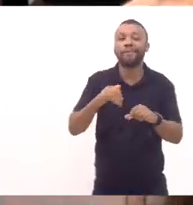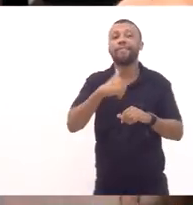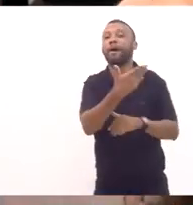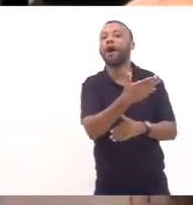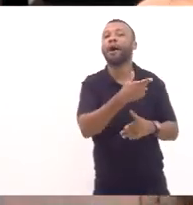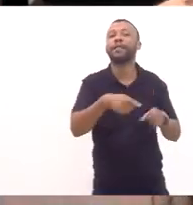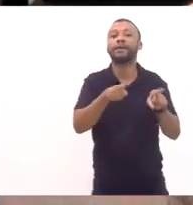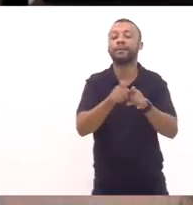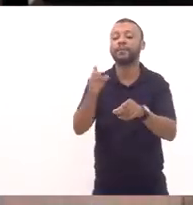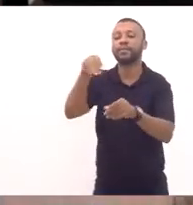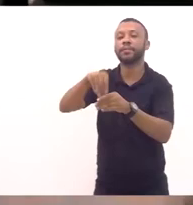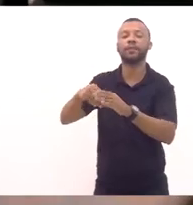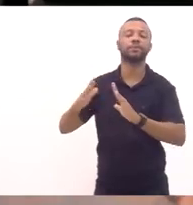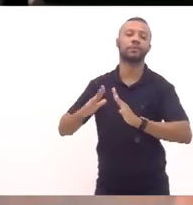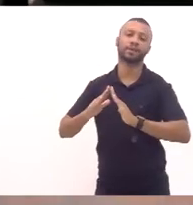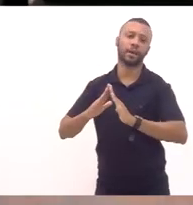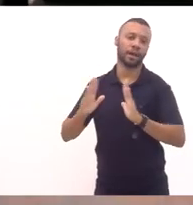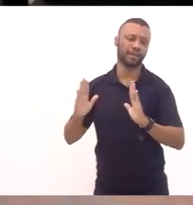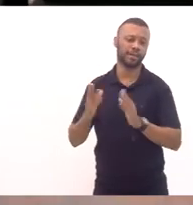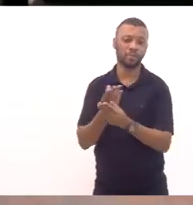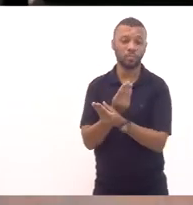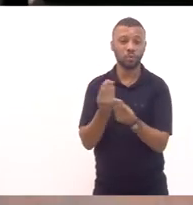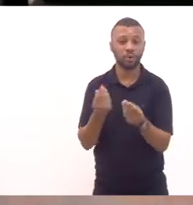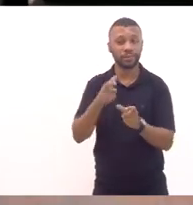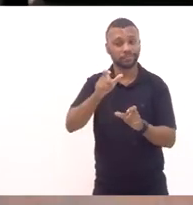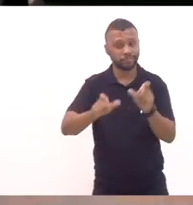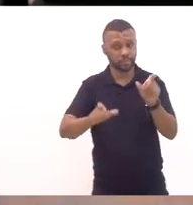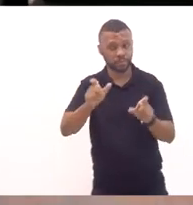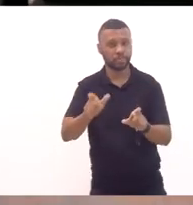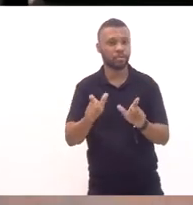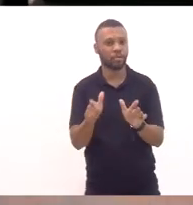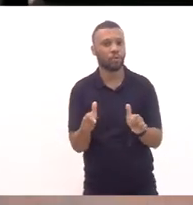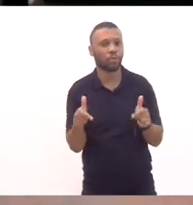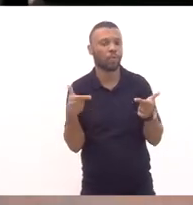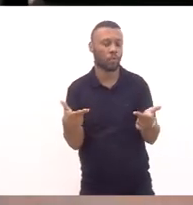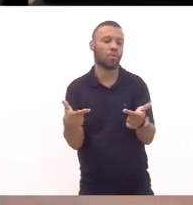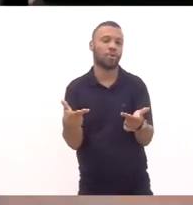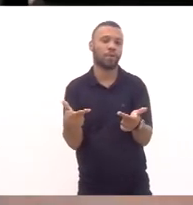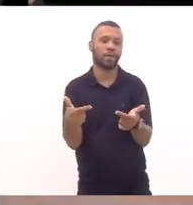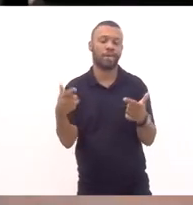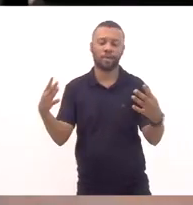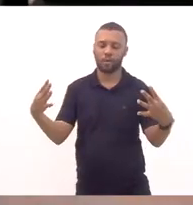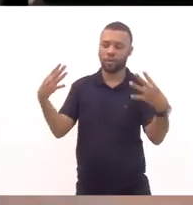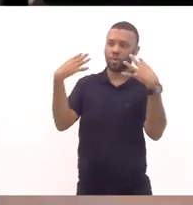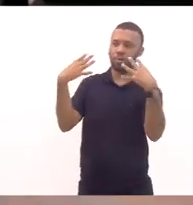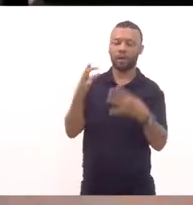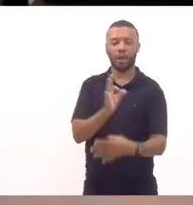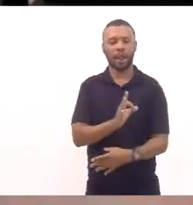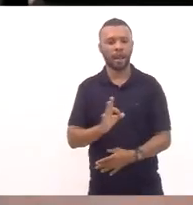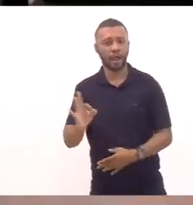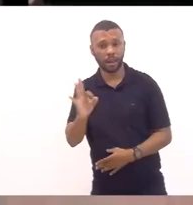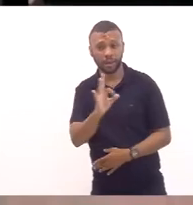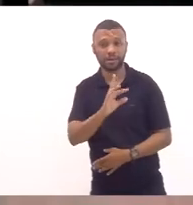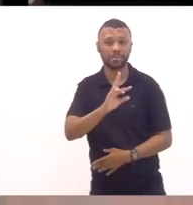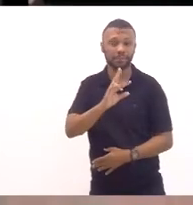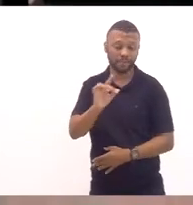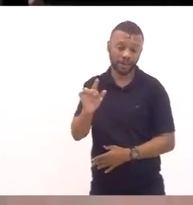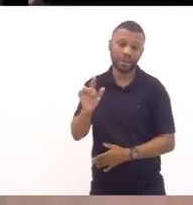muitas fazem isso, e muitos não são reconhecidos. Então, vai graxa